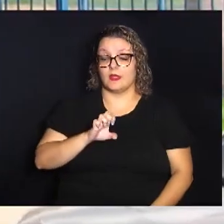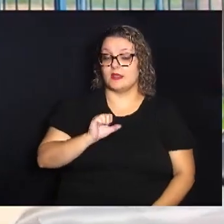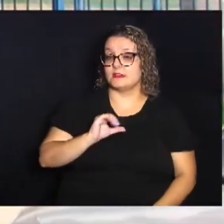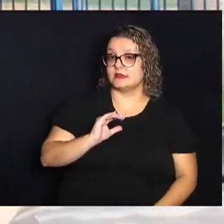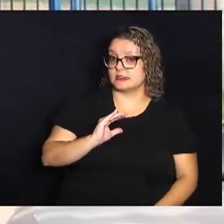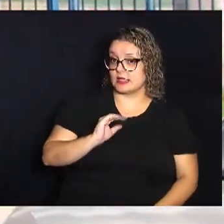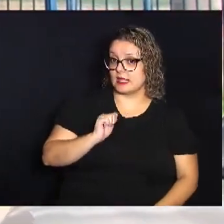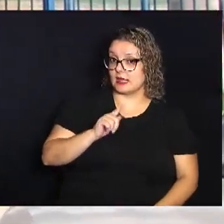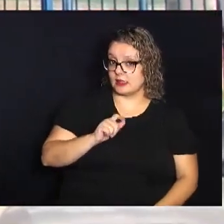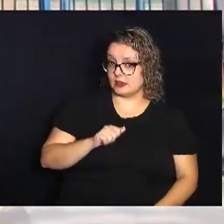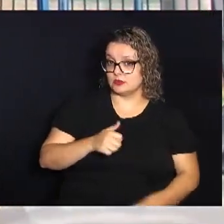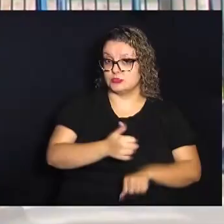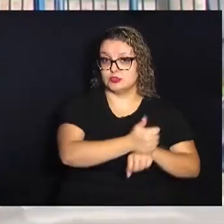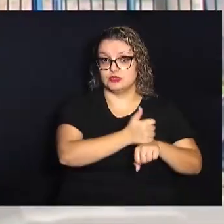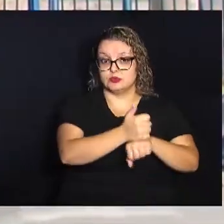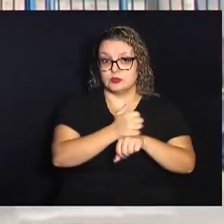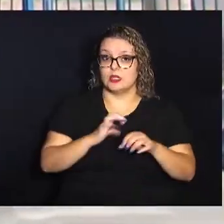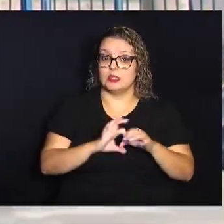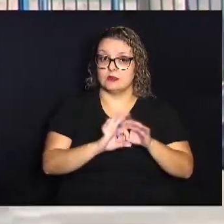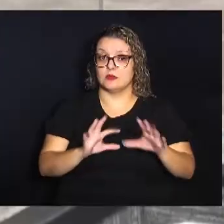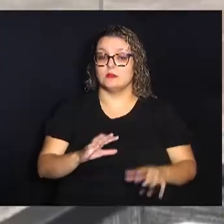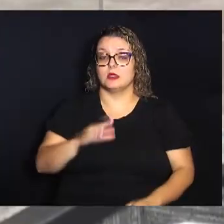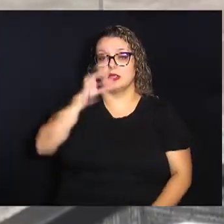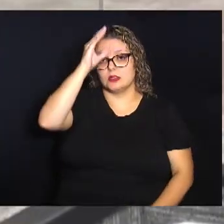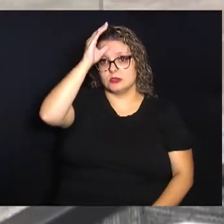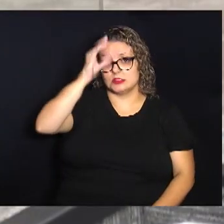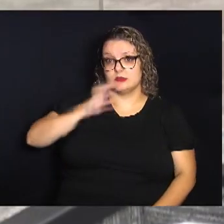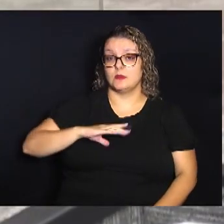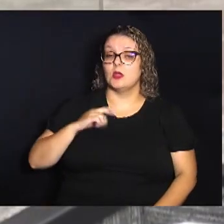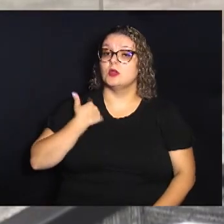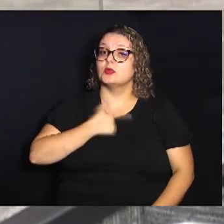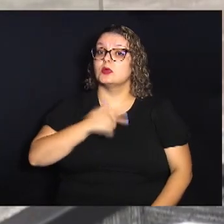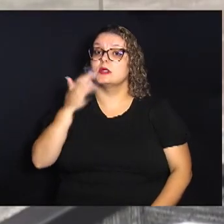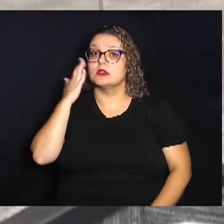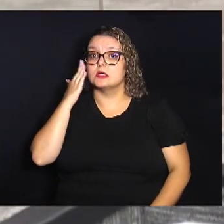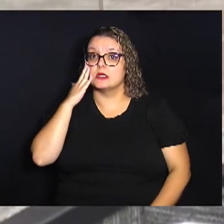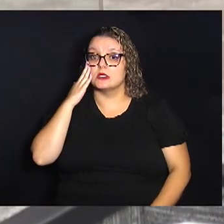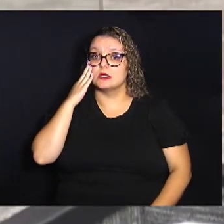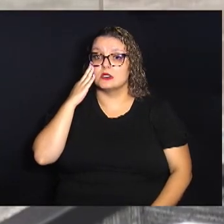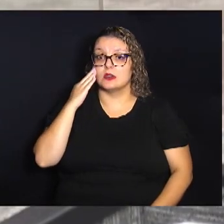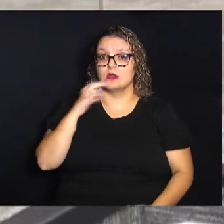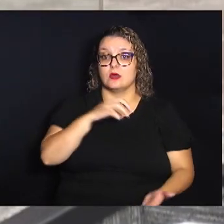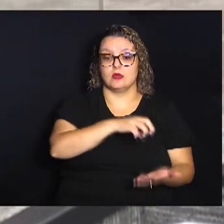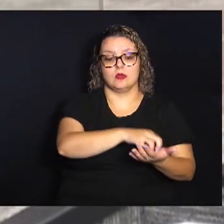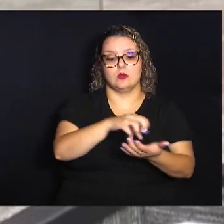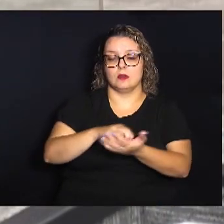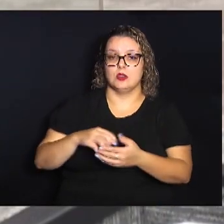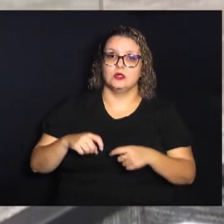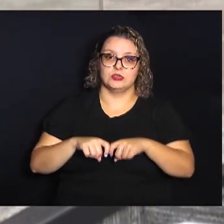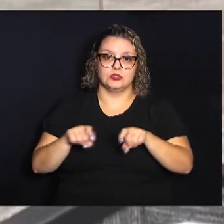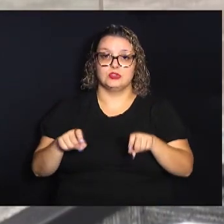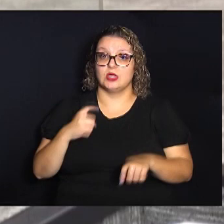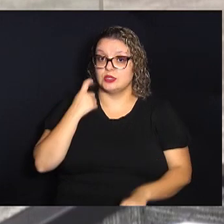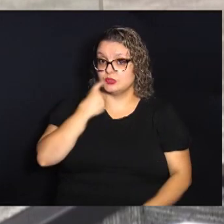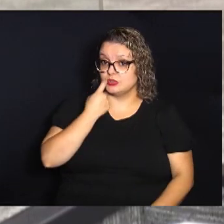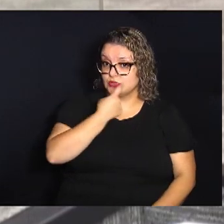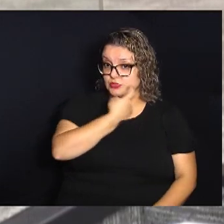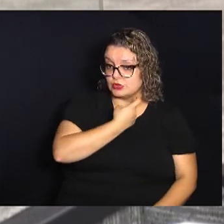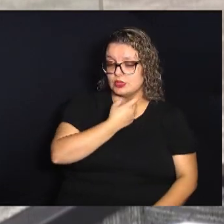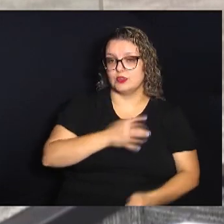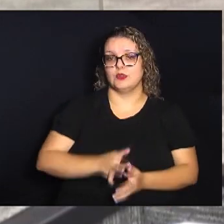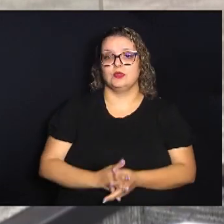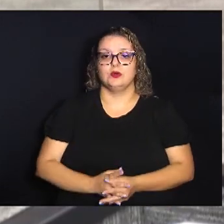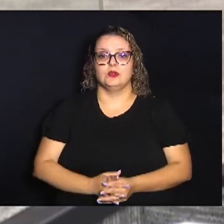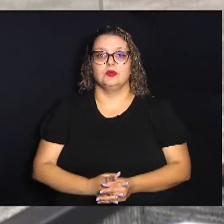profissionais deve estar disponível aos munícipes. A gente sabe que hoje os postos têm a parte ginecológica, a parte de dentista, a parte